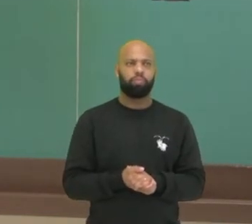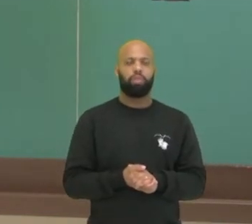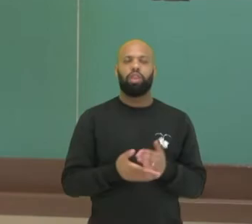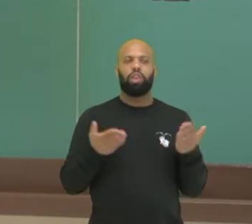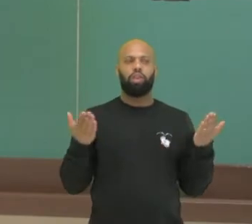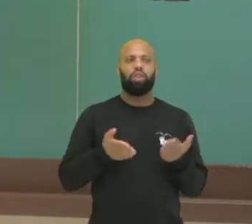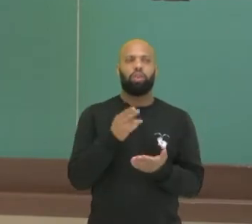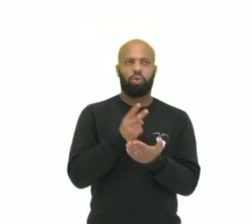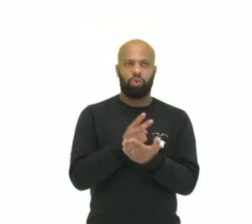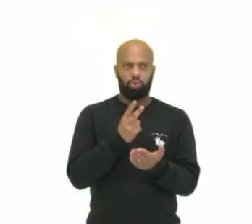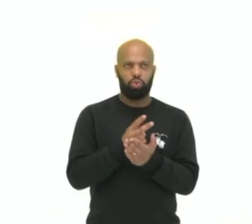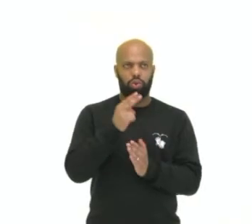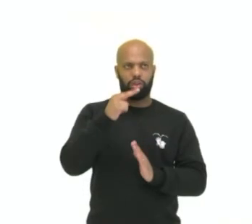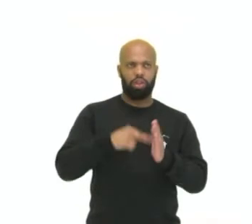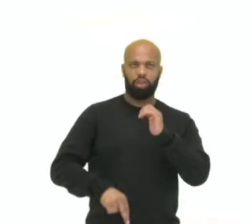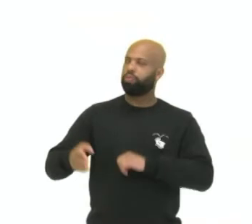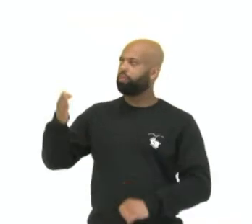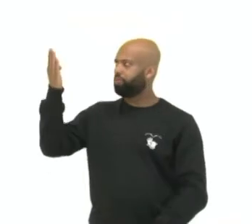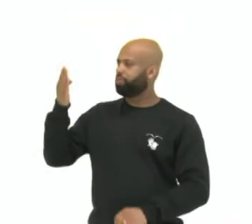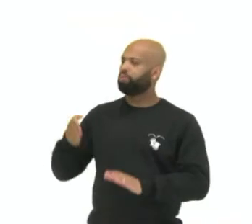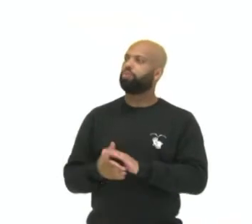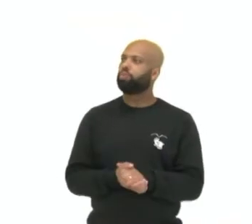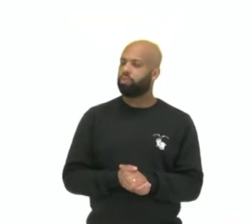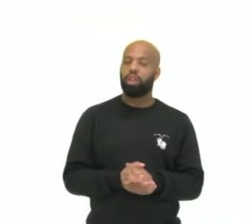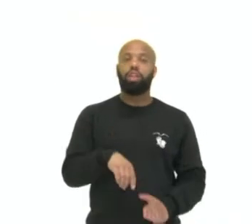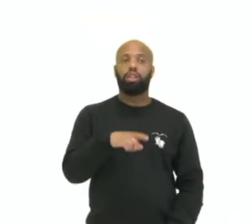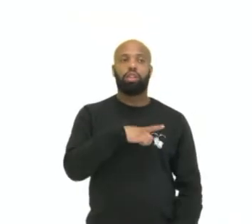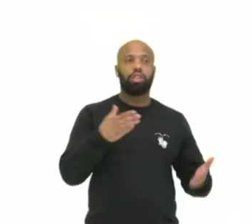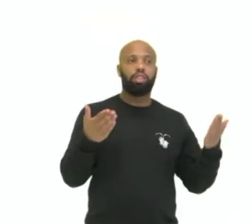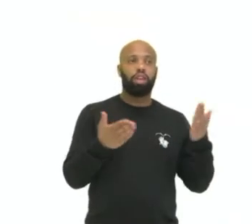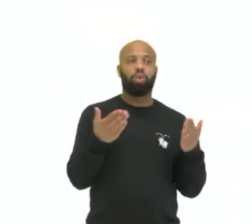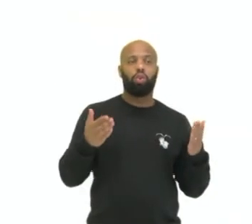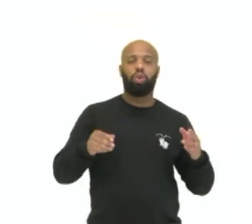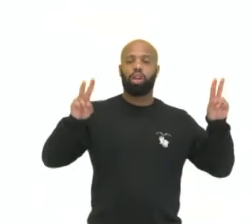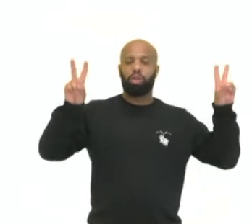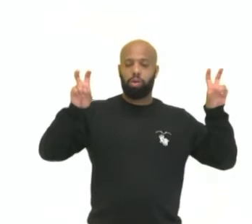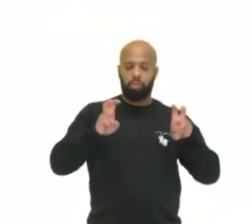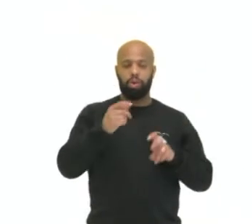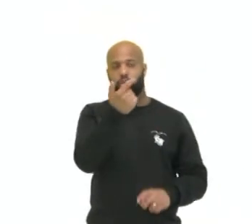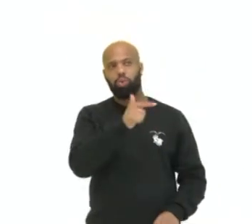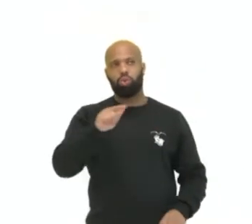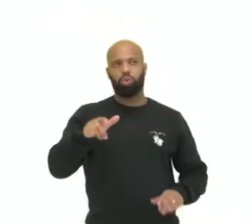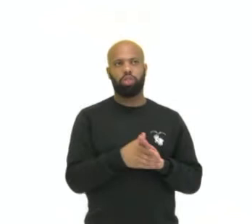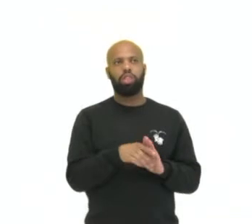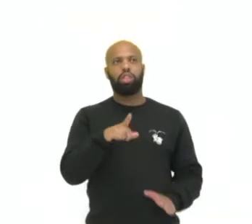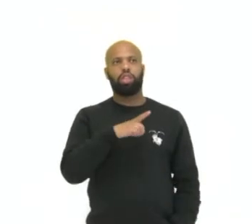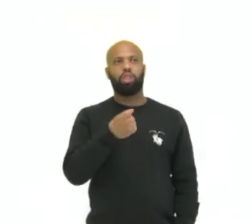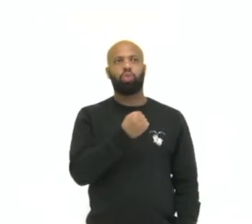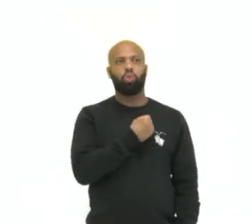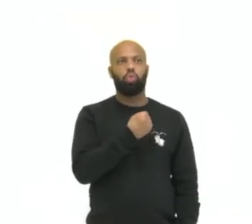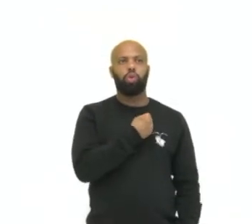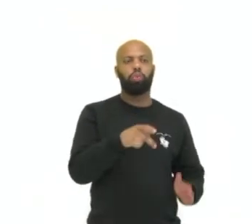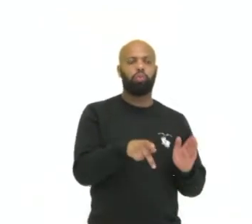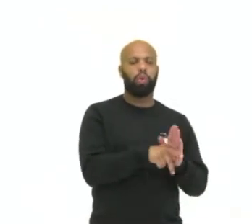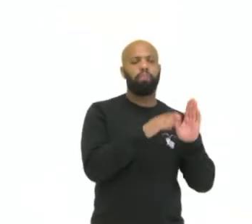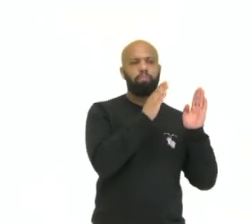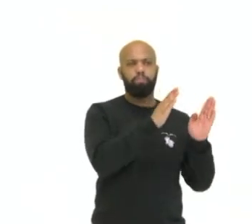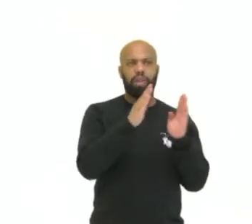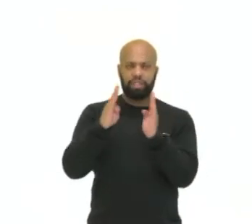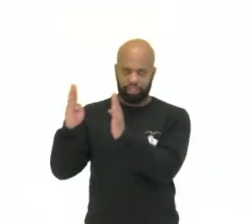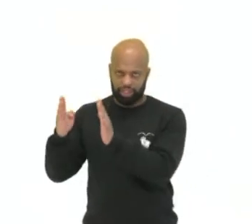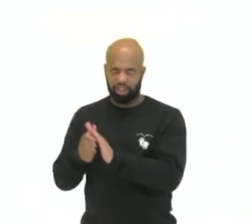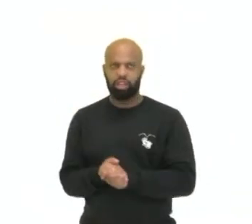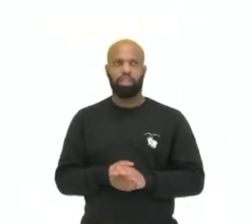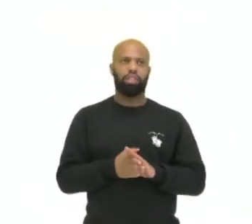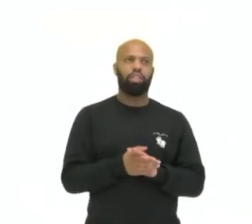Continuando então a leitura aqui comigo, pessoal, vejam, temos agora um outro subtítulo aqui, ó, números de parcelas, né? Um fragmento